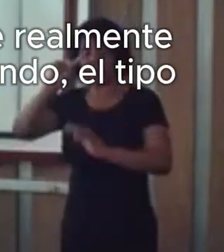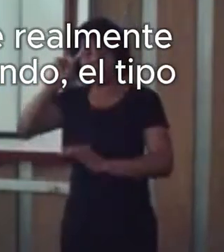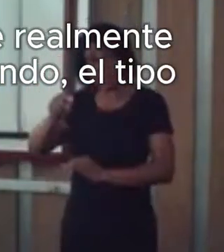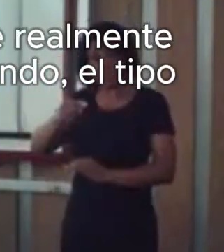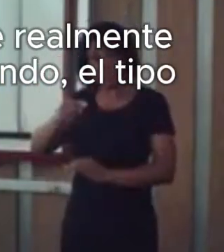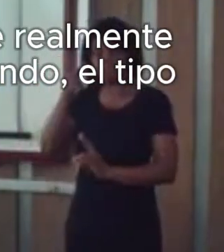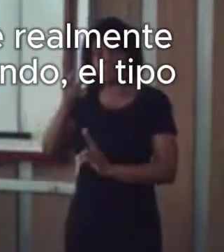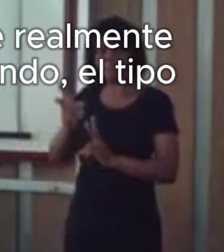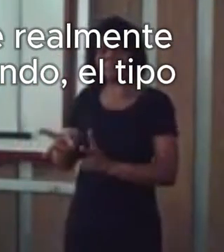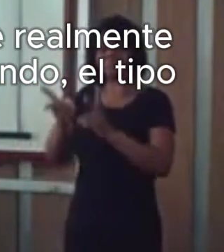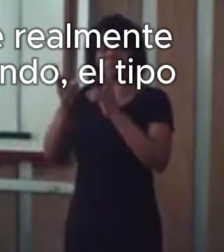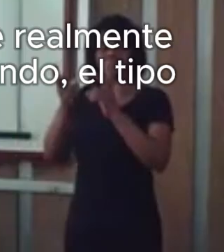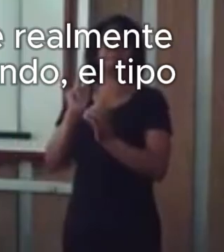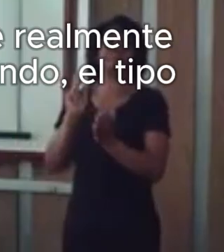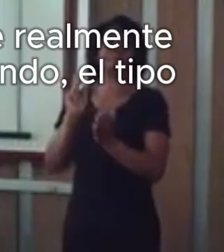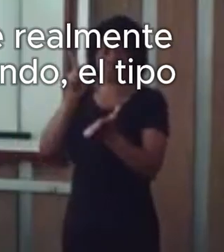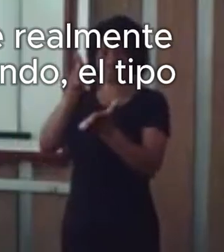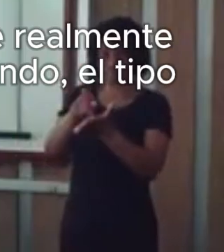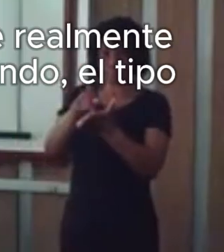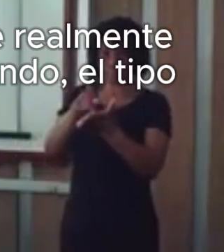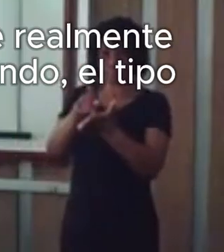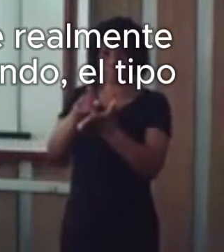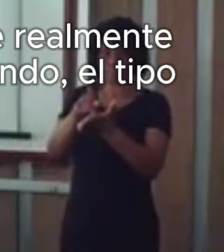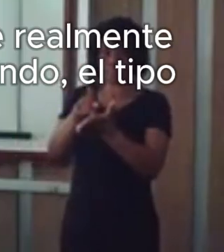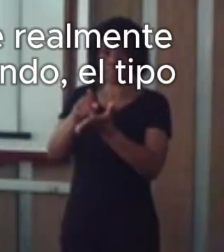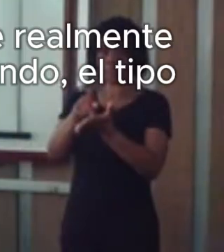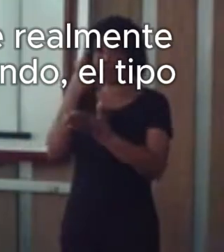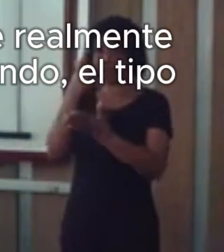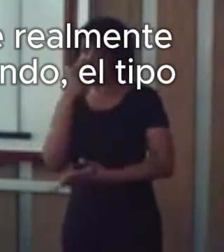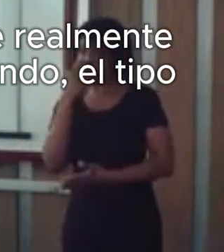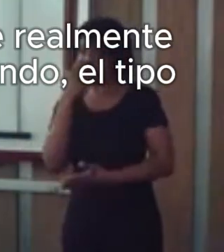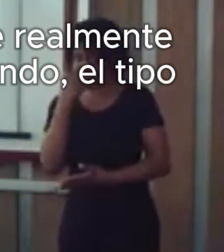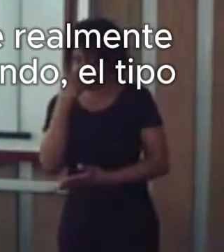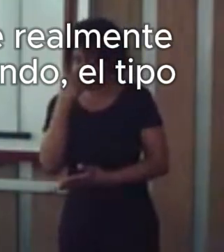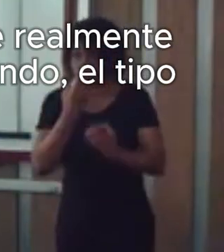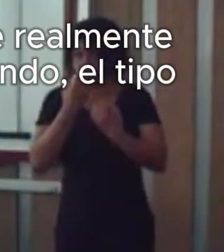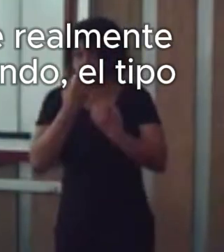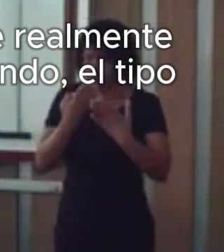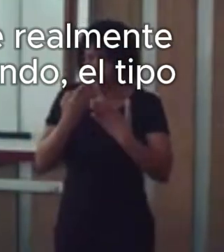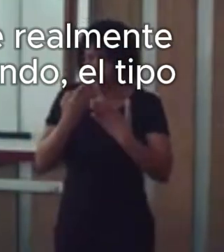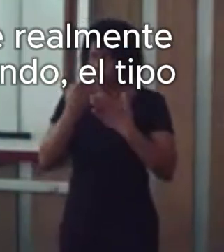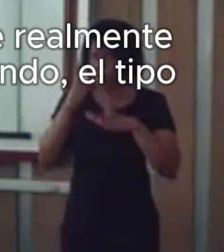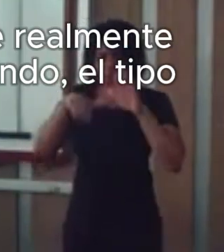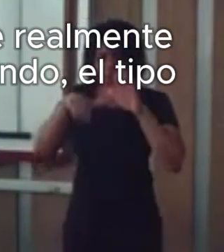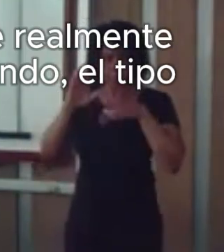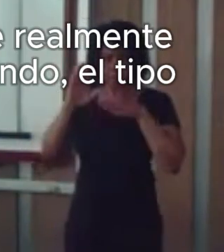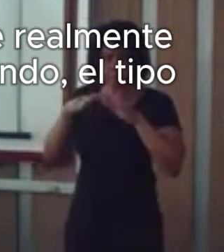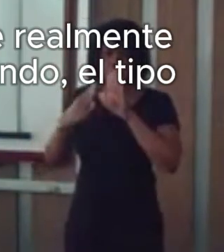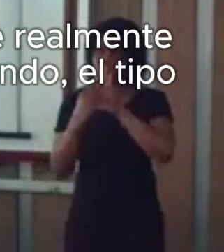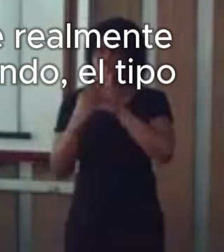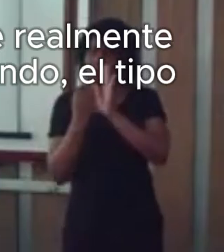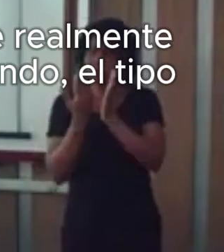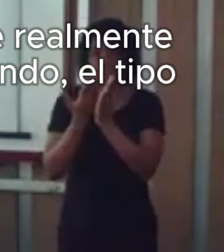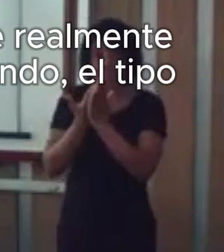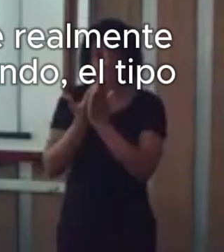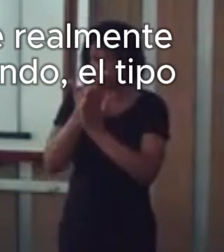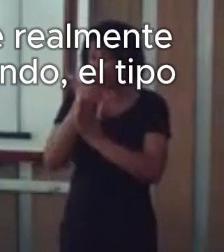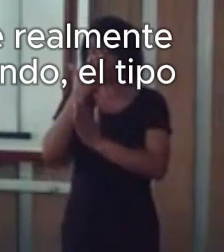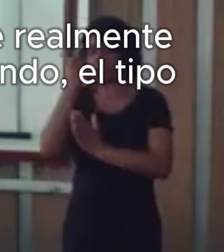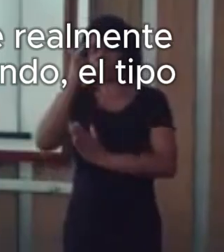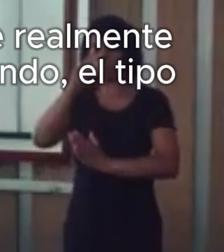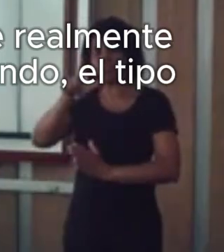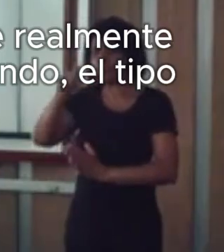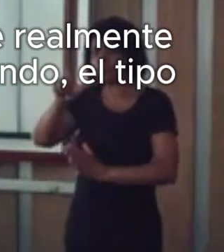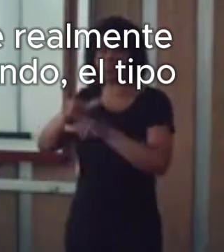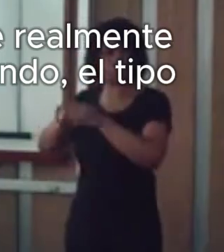gente viu que realmente parecia que tinha efeito e não dependia do modelo que a gente estava estudando, né? Parecia que se repetia